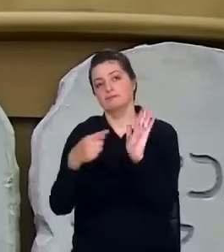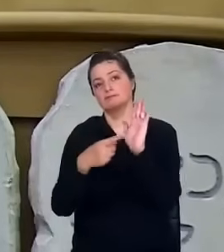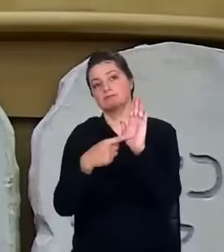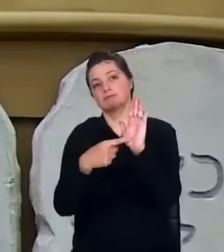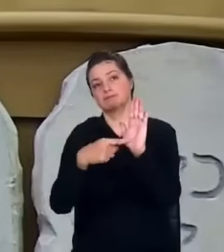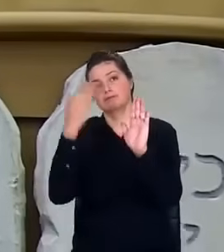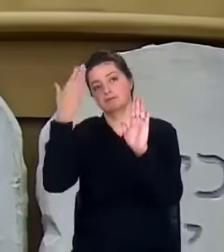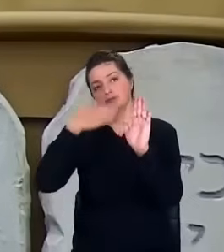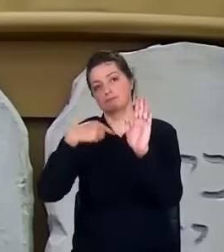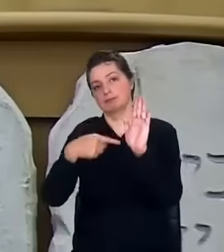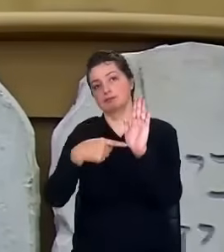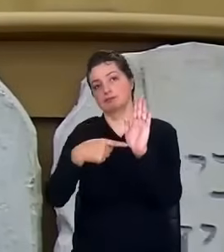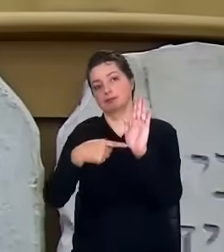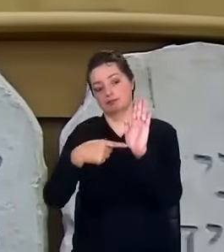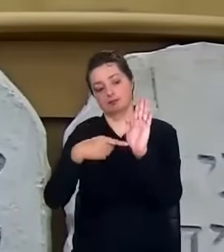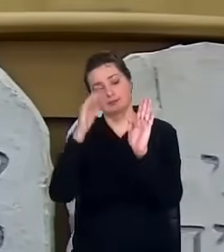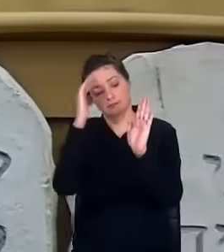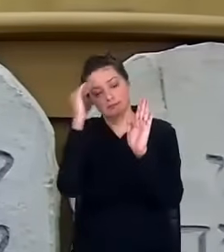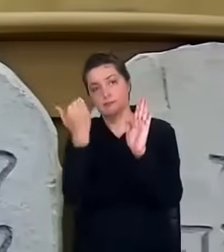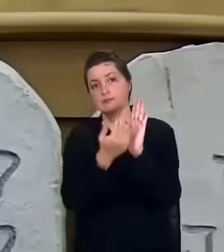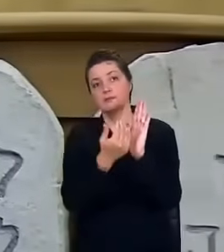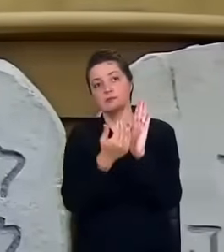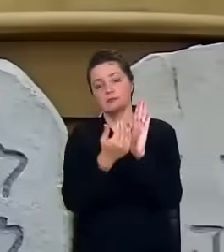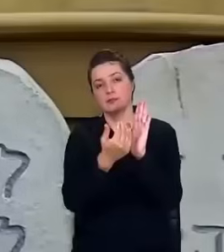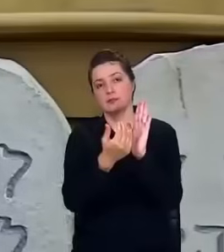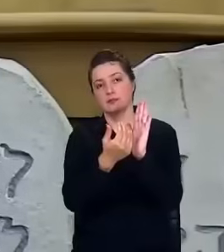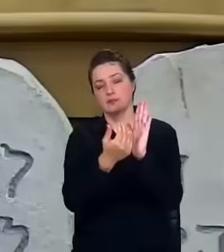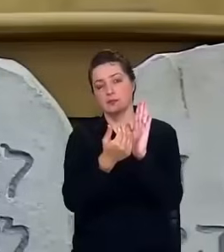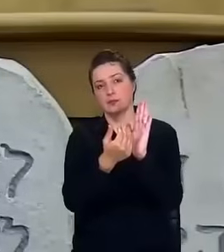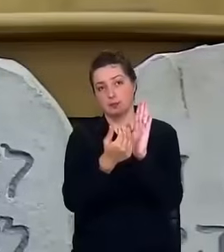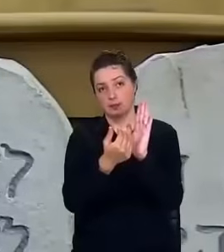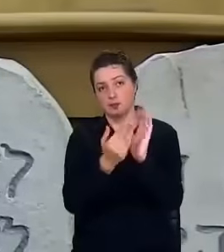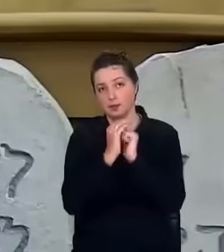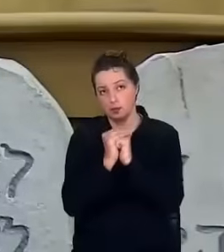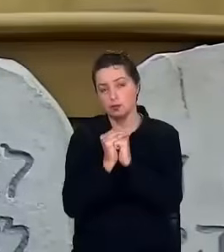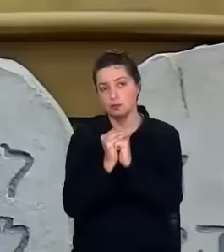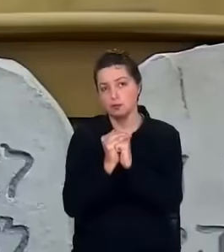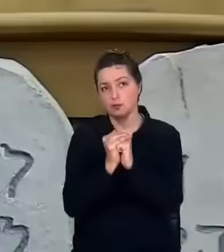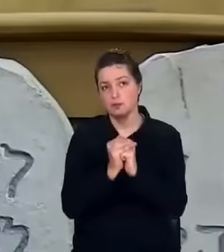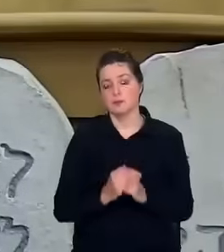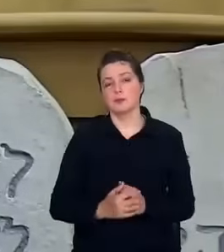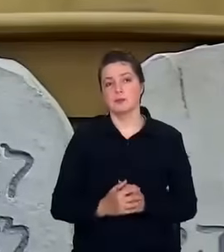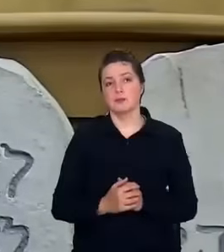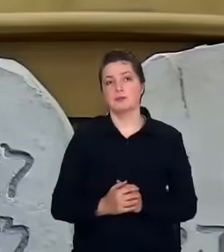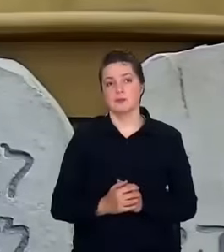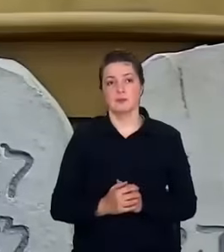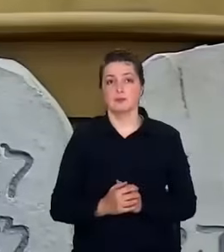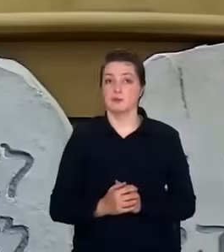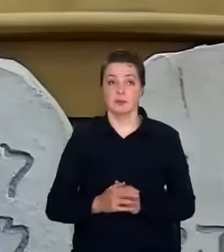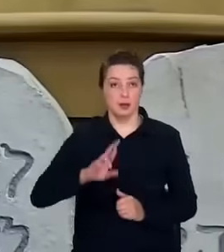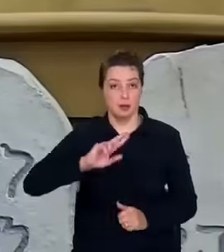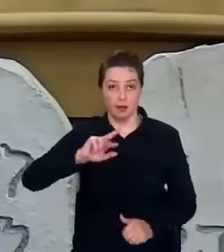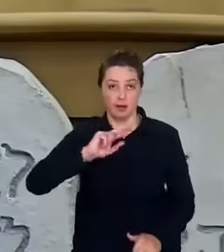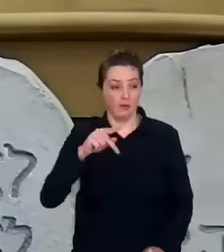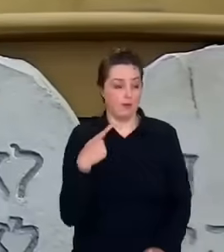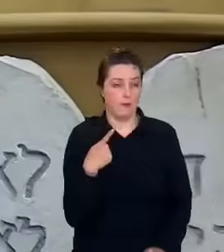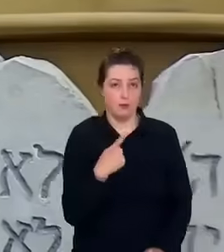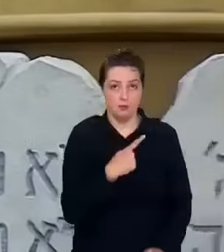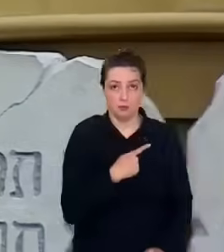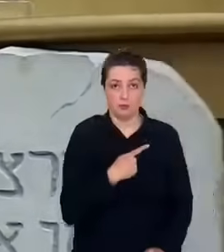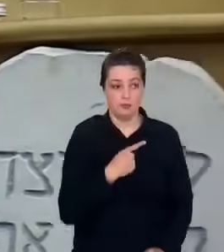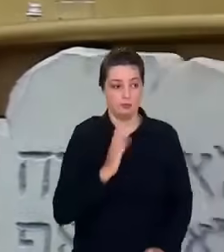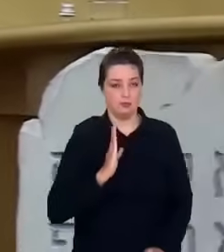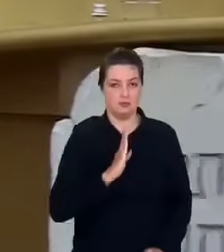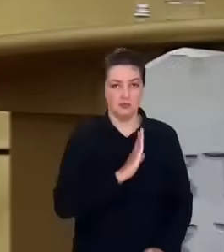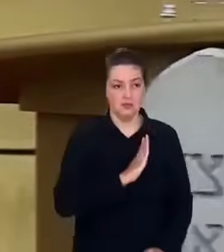Ouça e obedeça aquilo que está escrito. Amém, pessoal? Não é o pastor, não é o bispo,